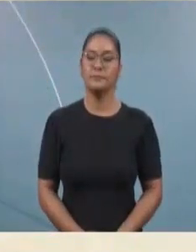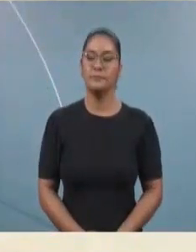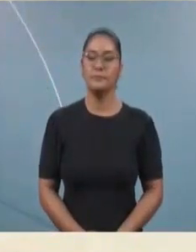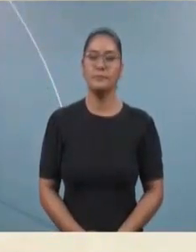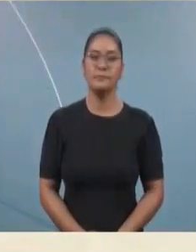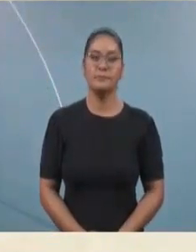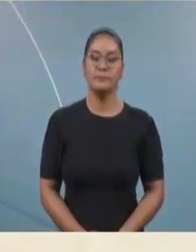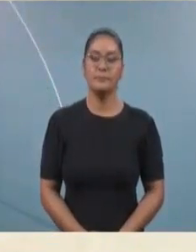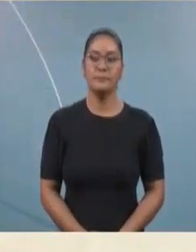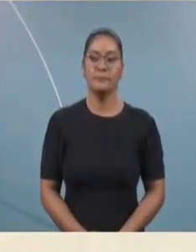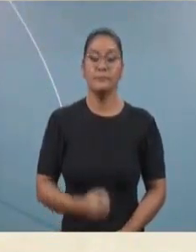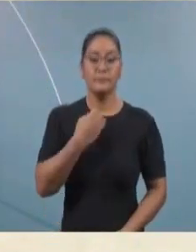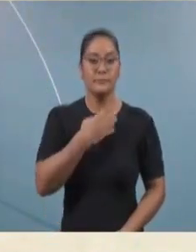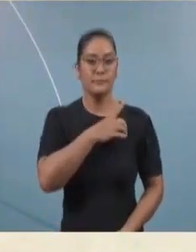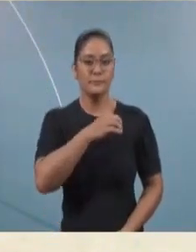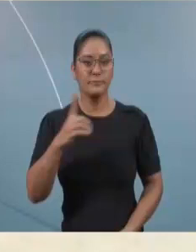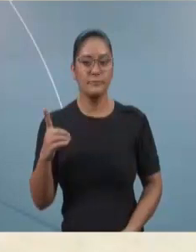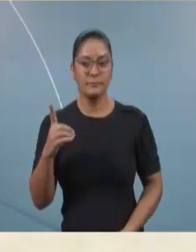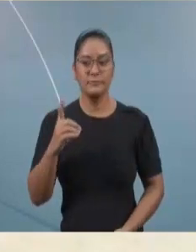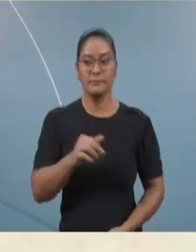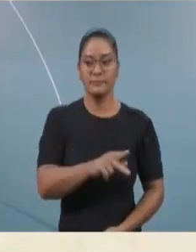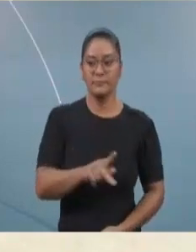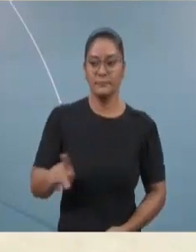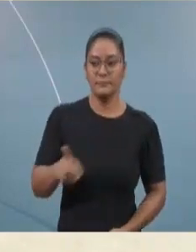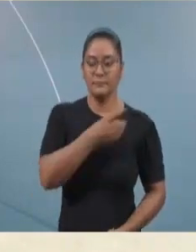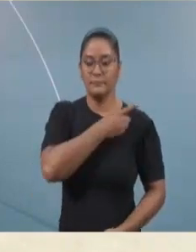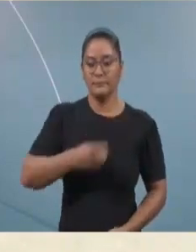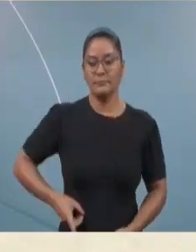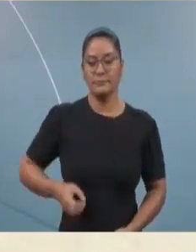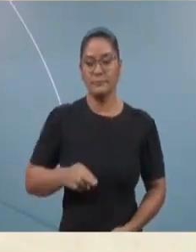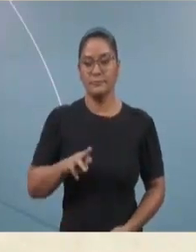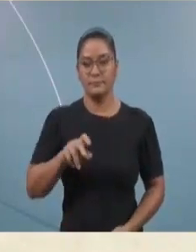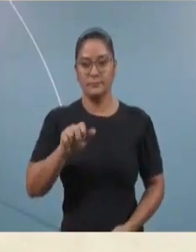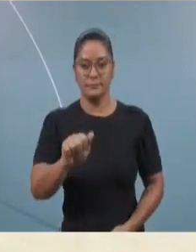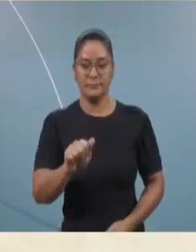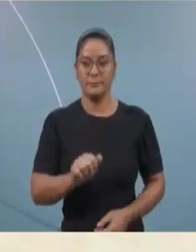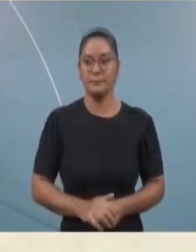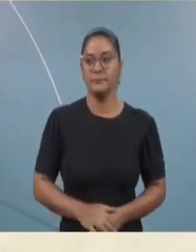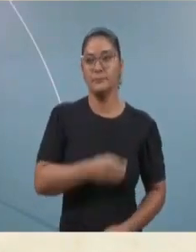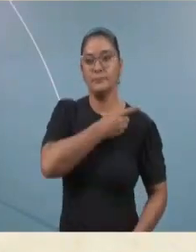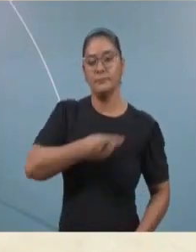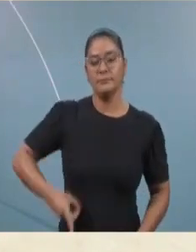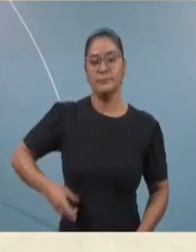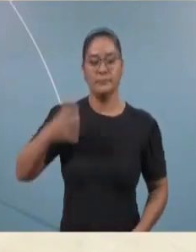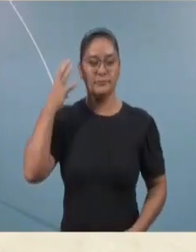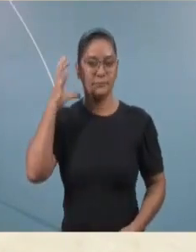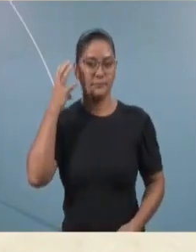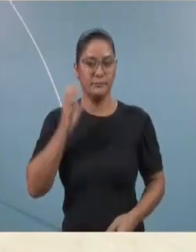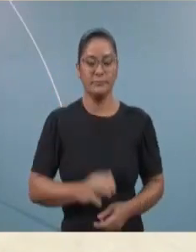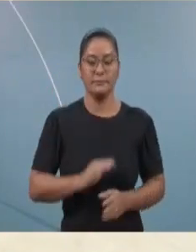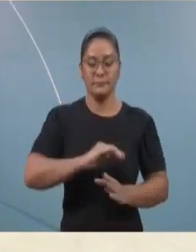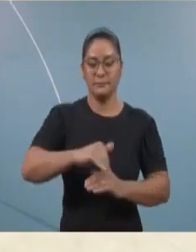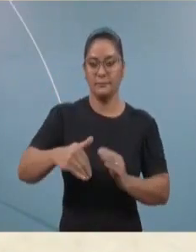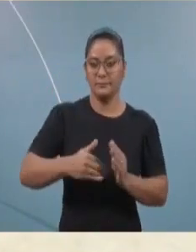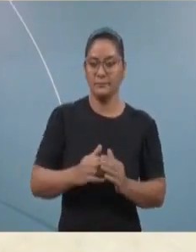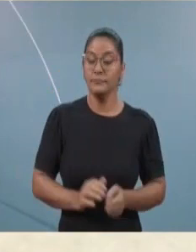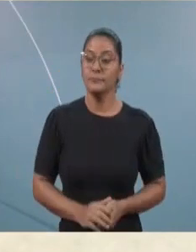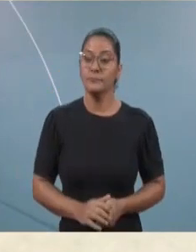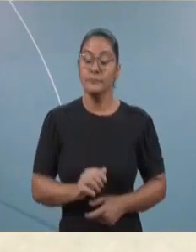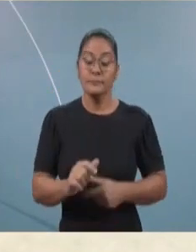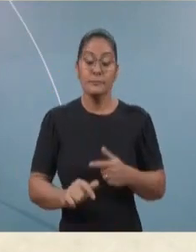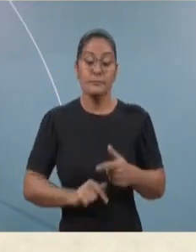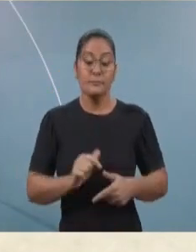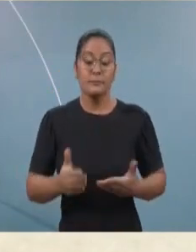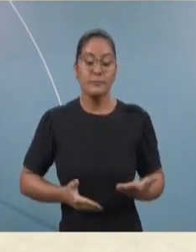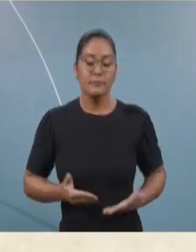Macedo Bom dia senhor presidente Deputado Taveira Deputado zolda Dantas a todos os funcionários